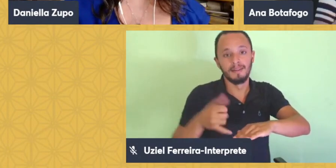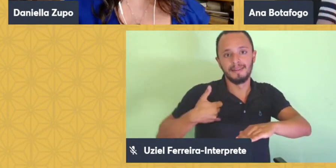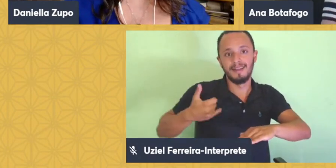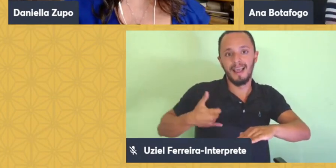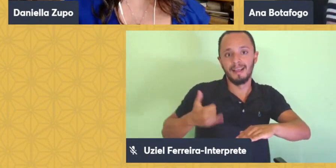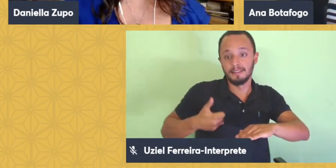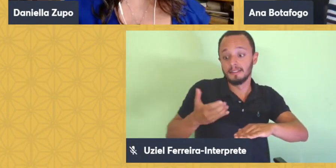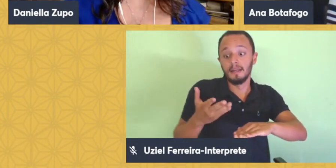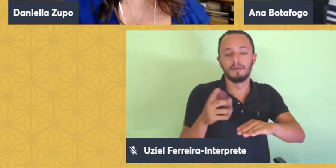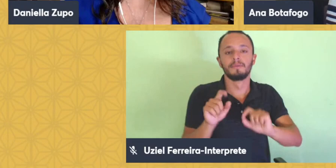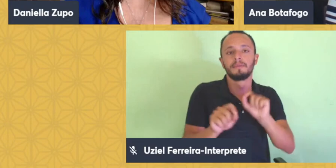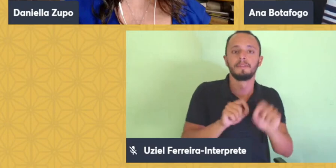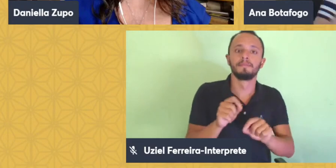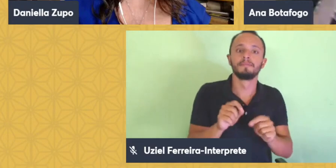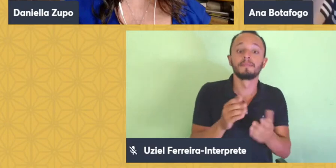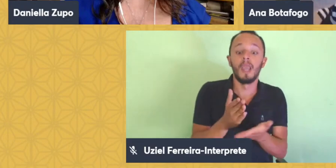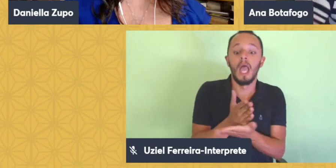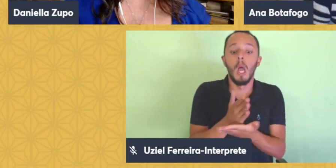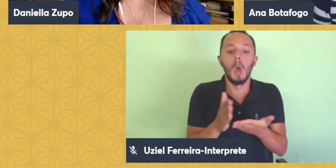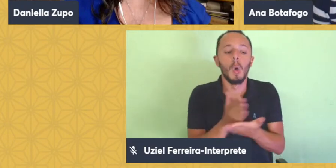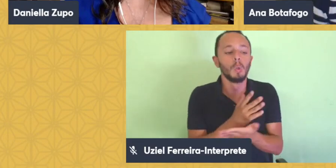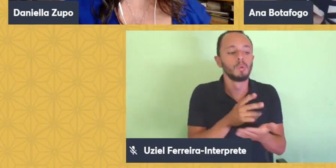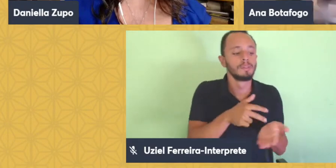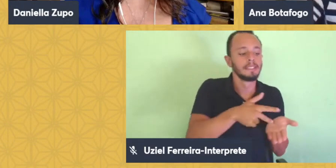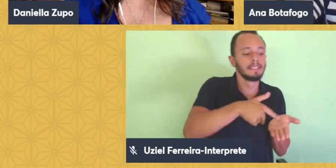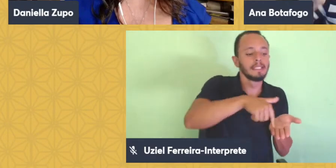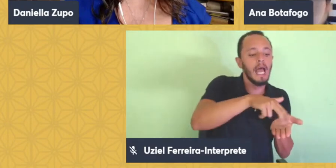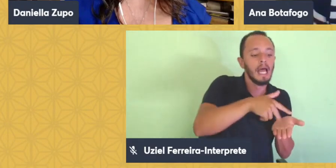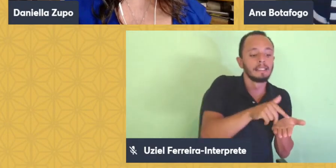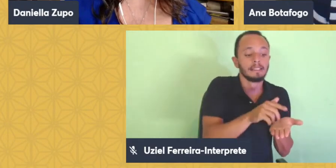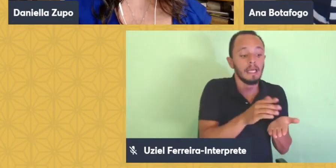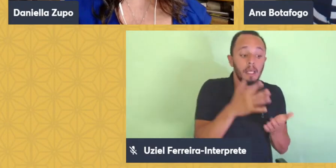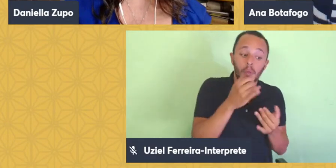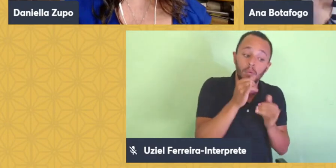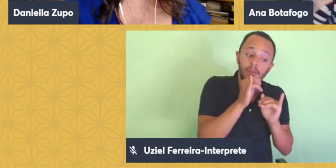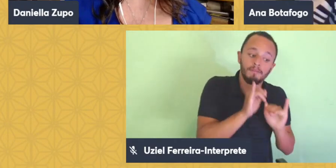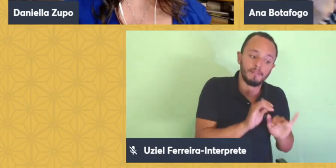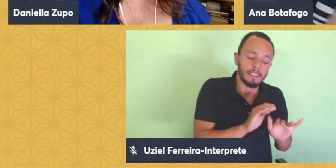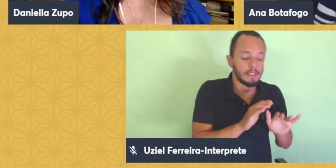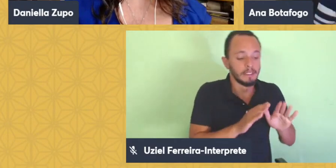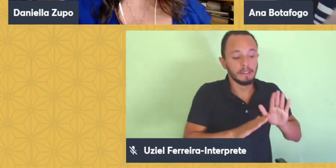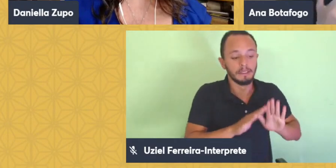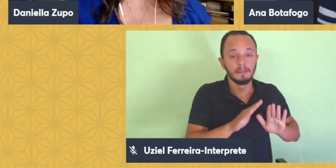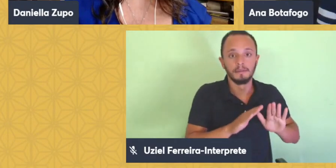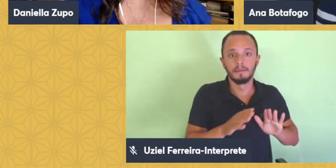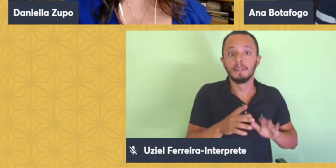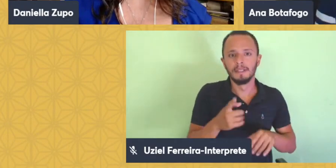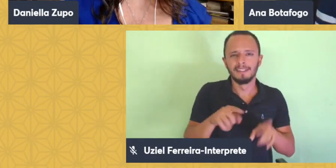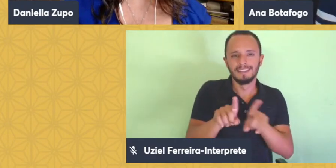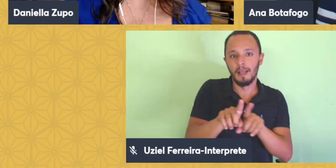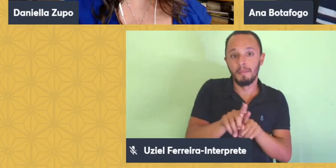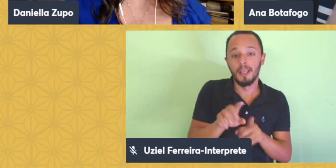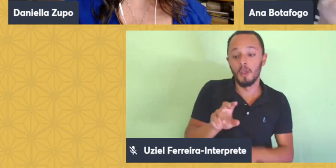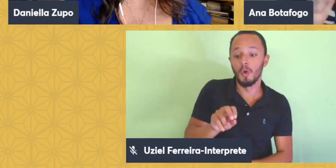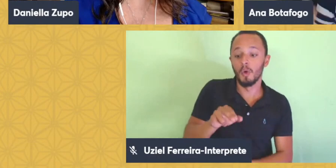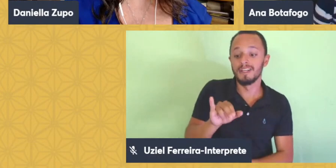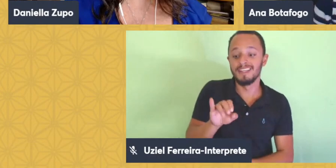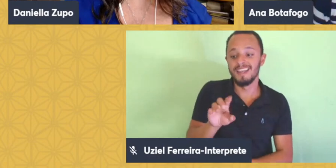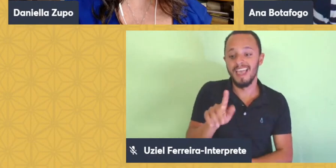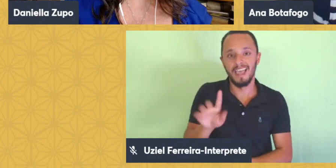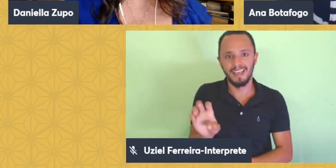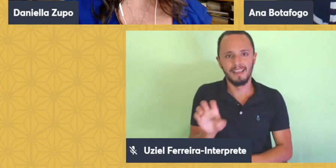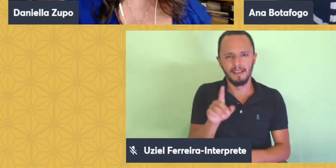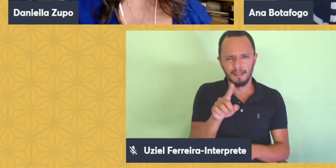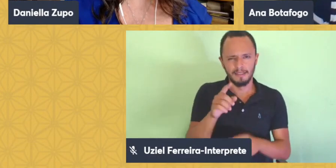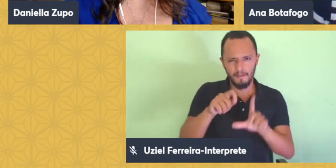fui deixando de dançar algumas coisas mais por exemplo esse oe é link vocês viram foi a minha despedida dos